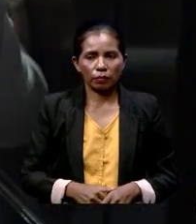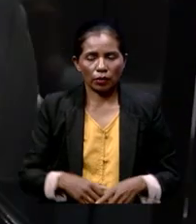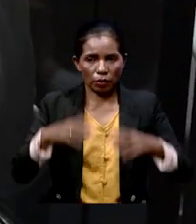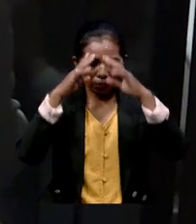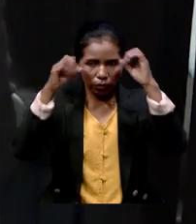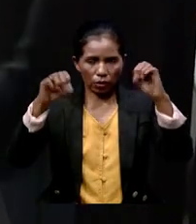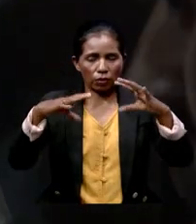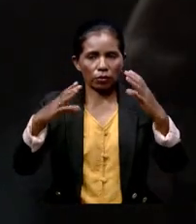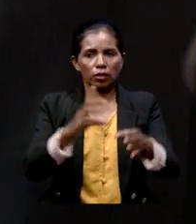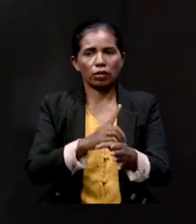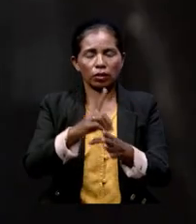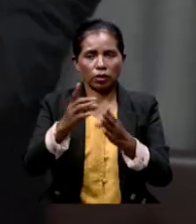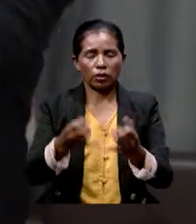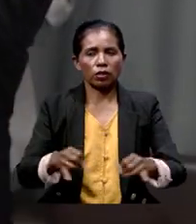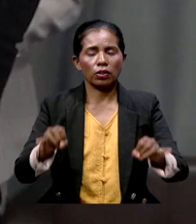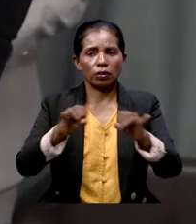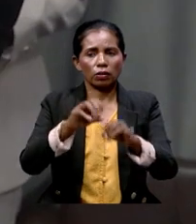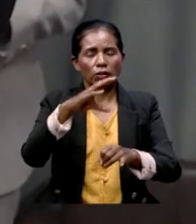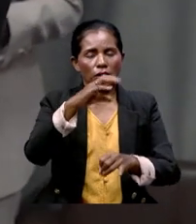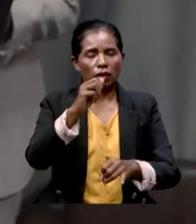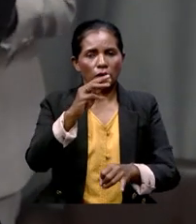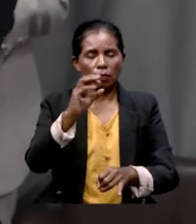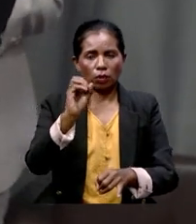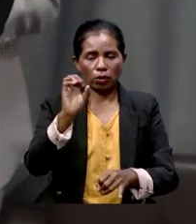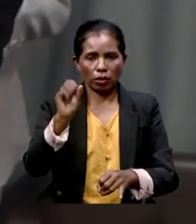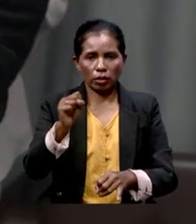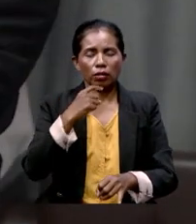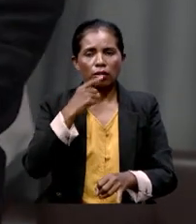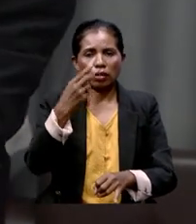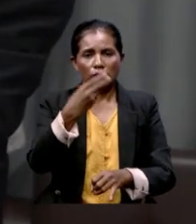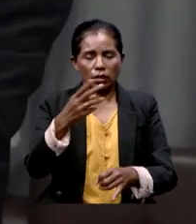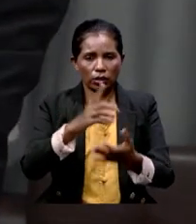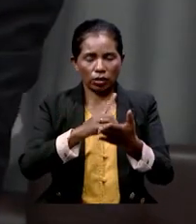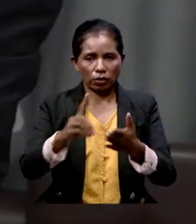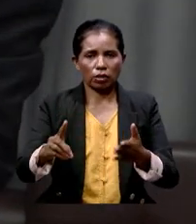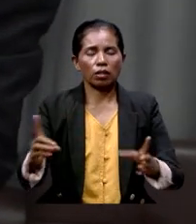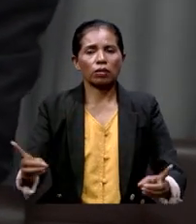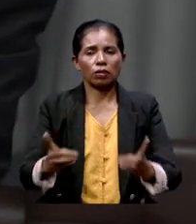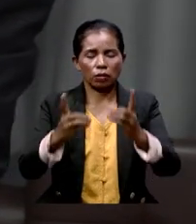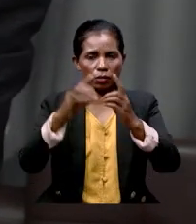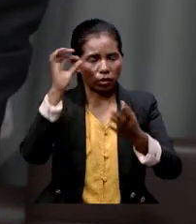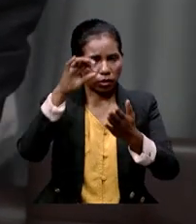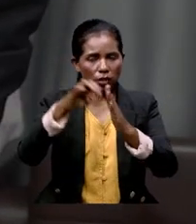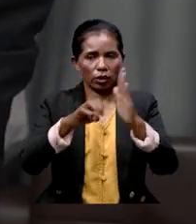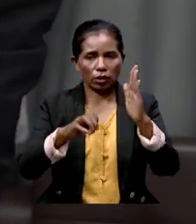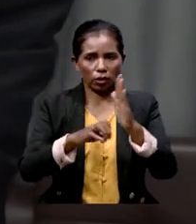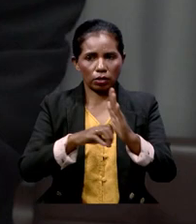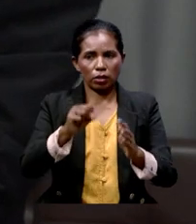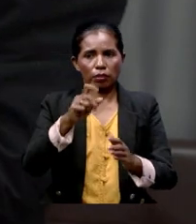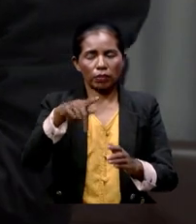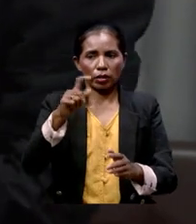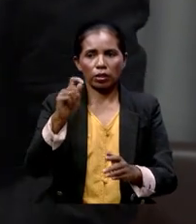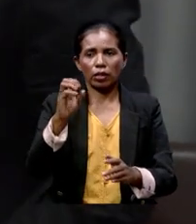Presidente e Conselho Diretivo do Instituto Camões, Ana Paula Fernandes Quintané, assurumá-lo ao Secretário de Estado de Comunicação Social, Espírito de